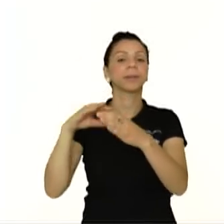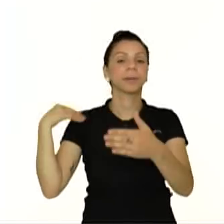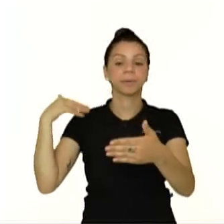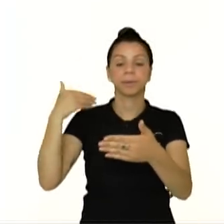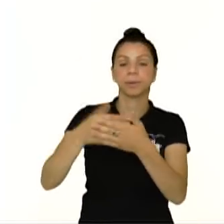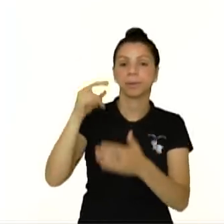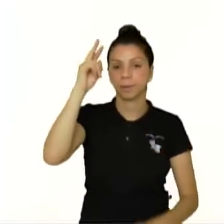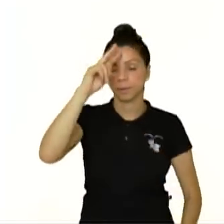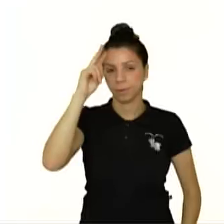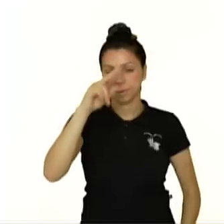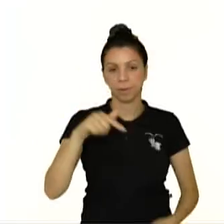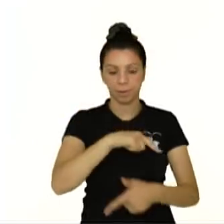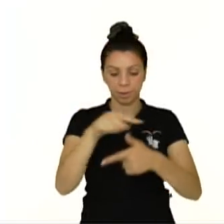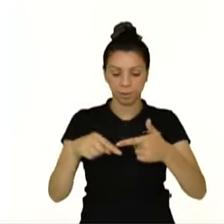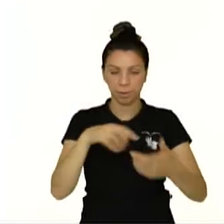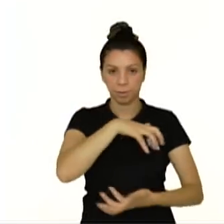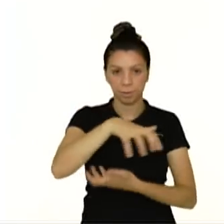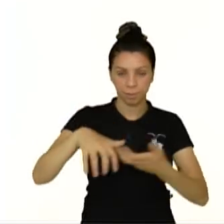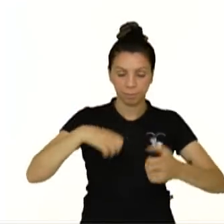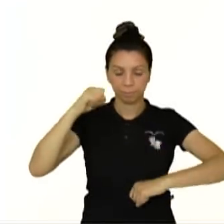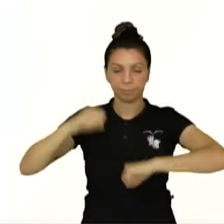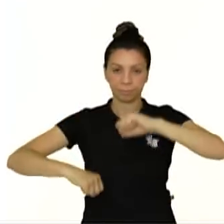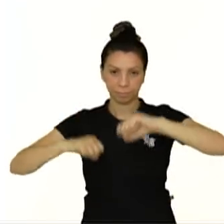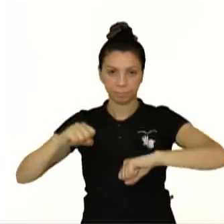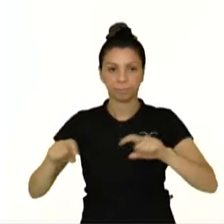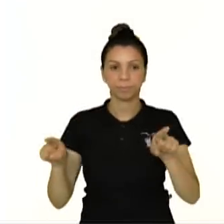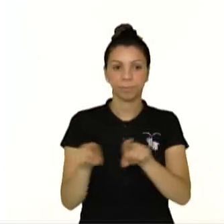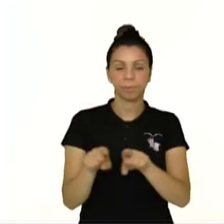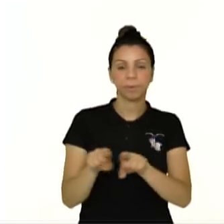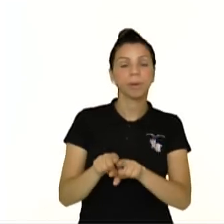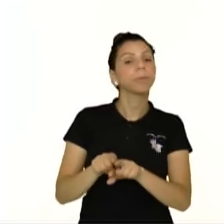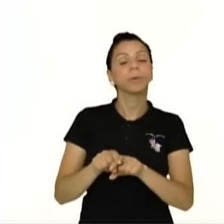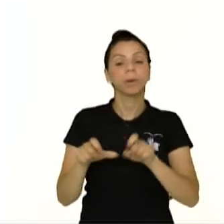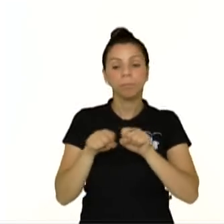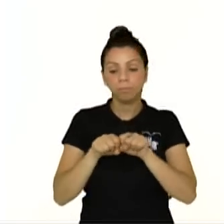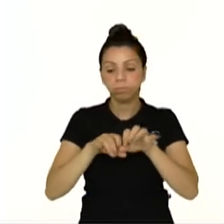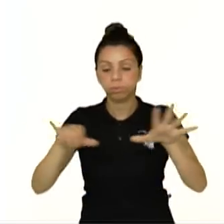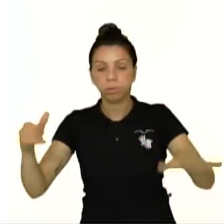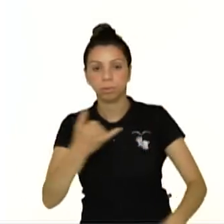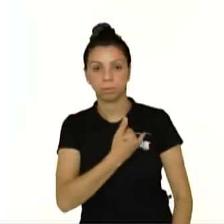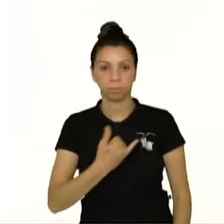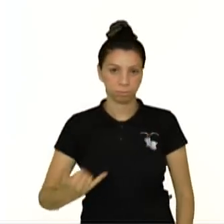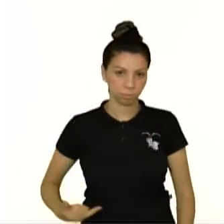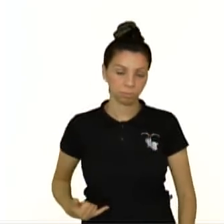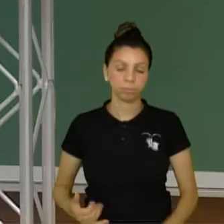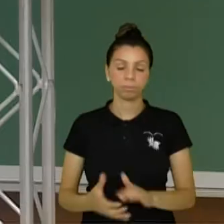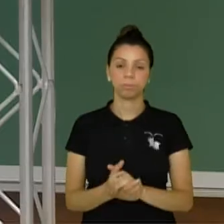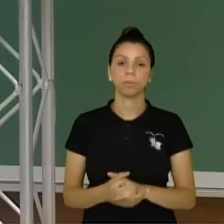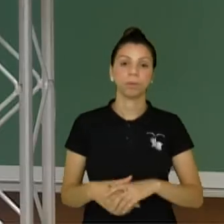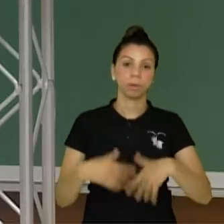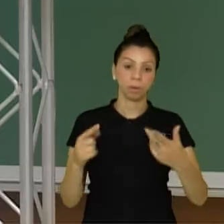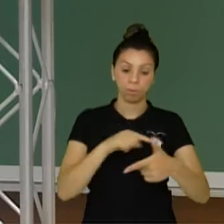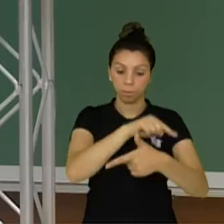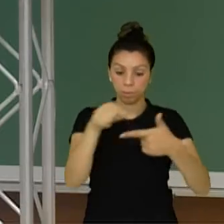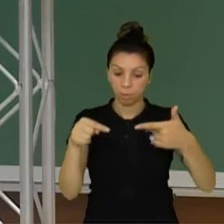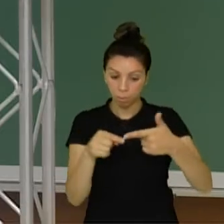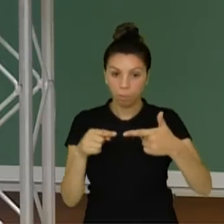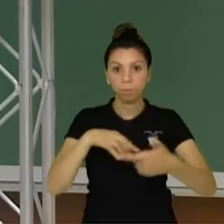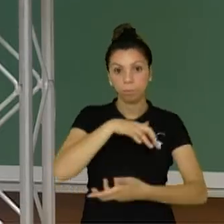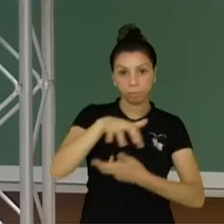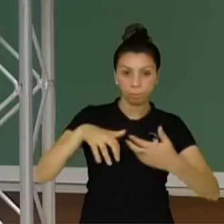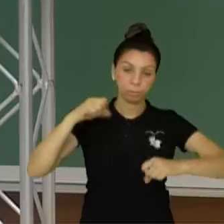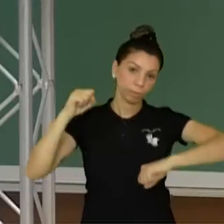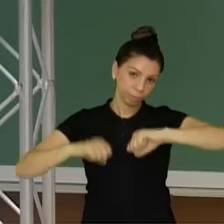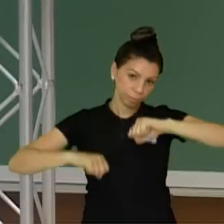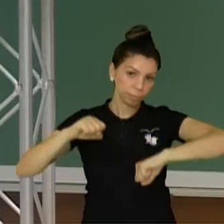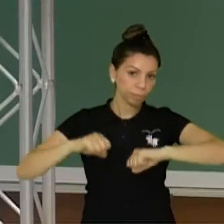Industrial como fator preponderante para o estabelecimento do imperialismo. Veja que Segunda Revolução Industrial, eu acredito que